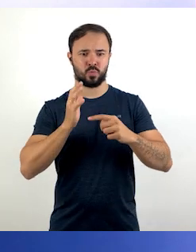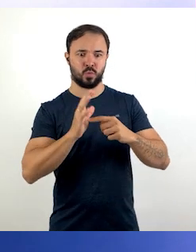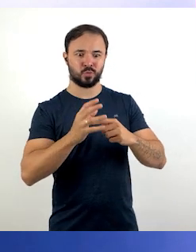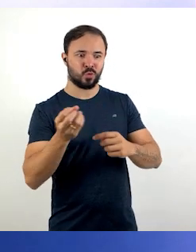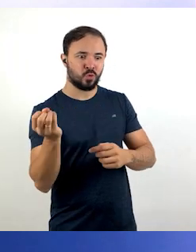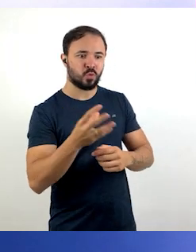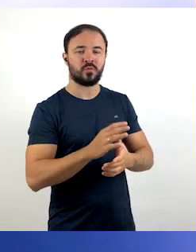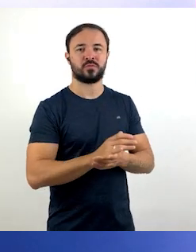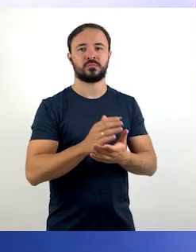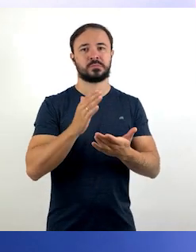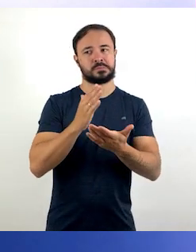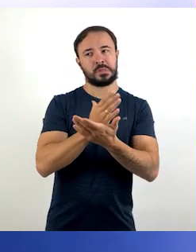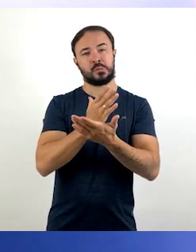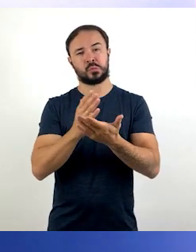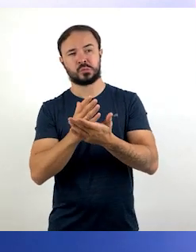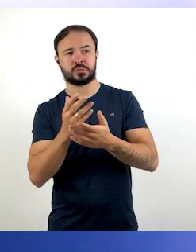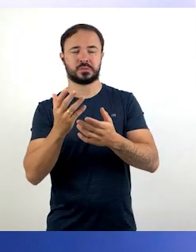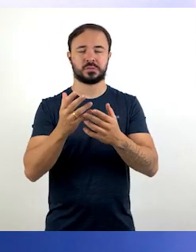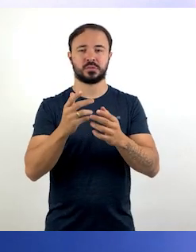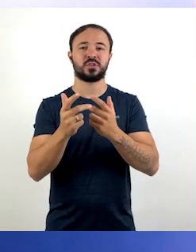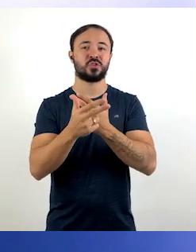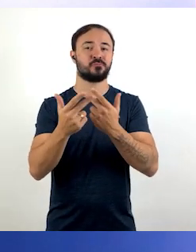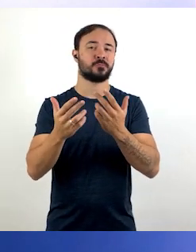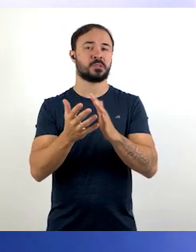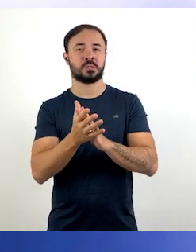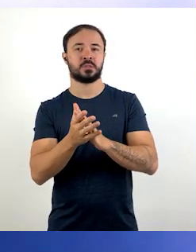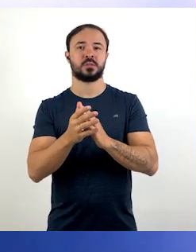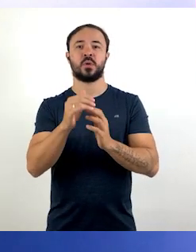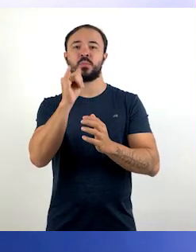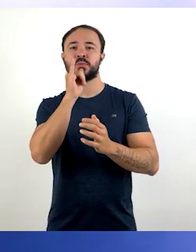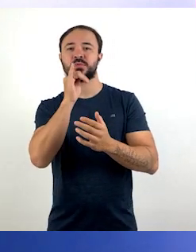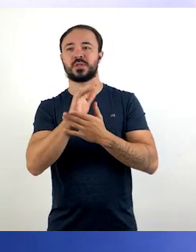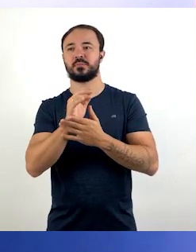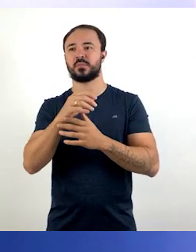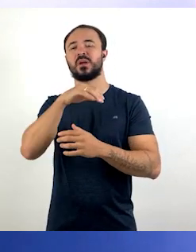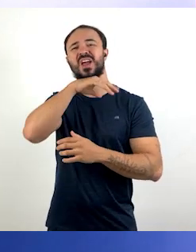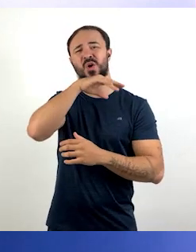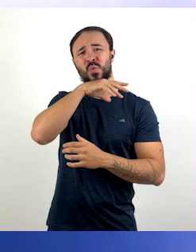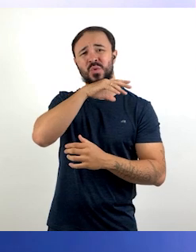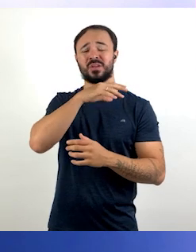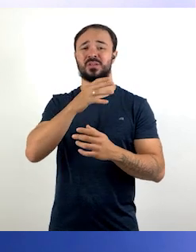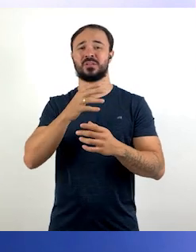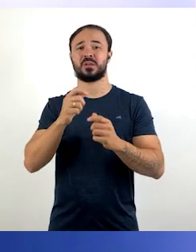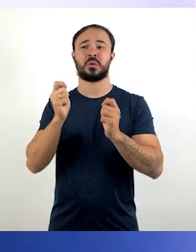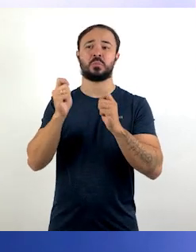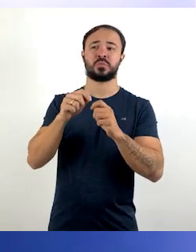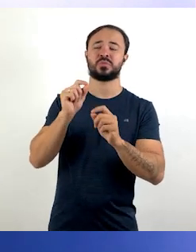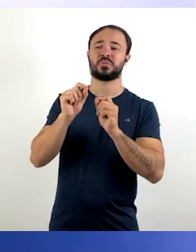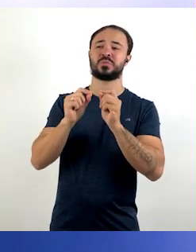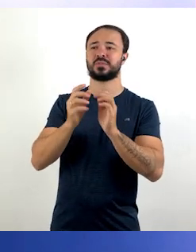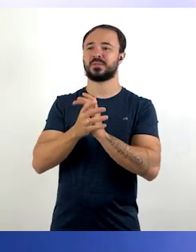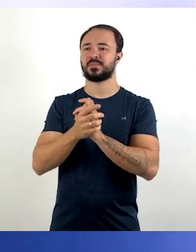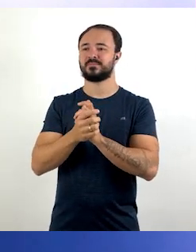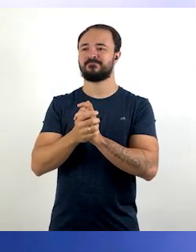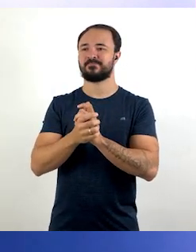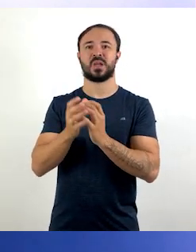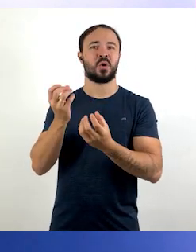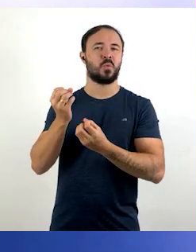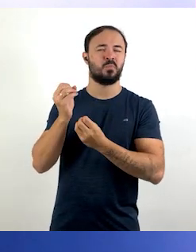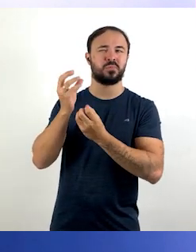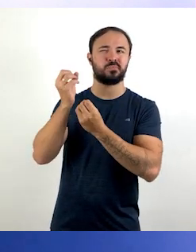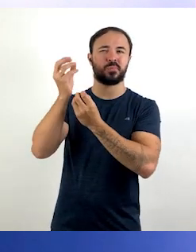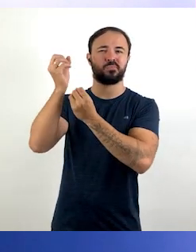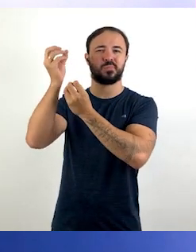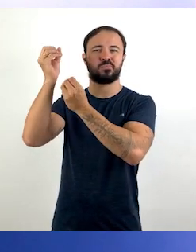garante uma eficiência menor, porém uma segurança maior. Isso se for utilizado em indústrias,